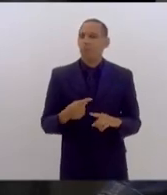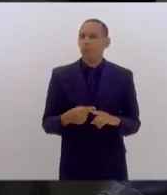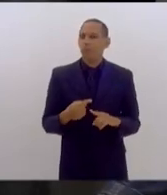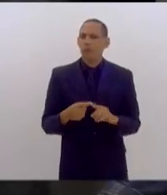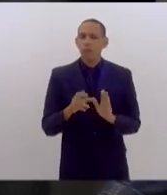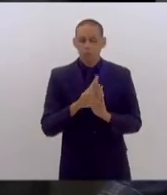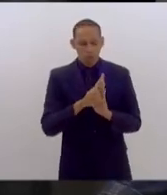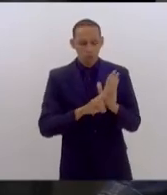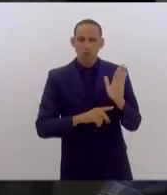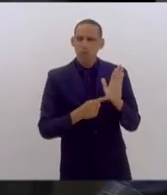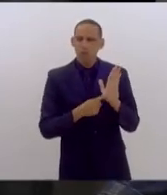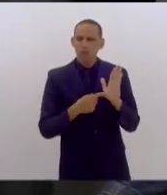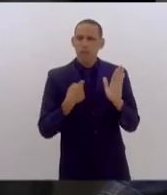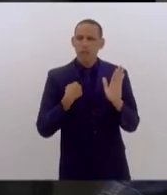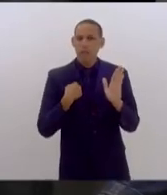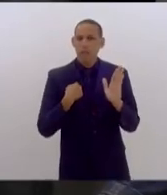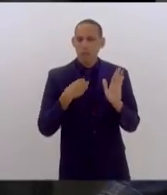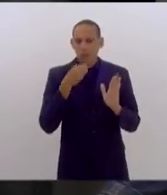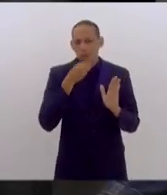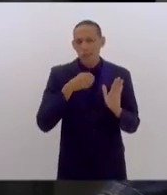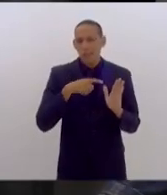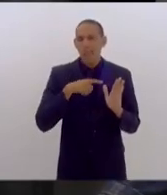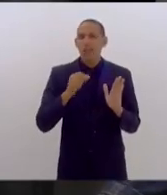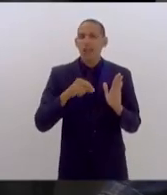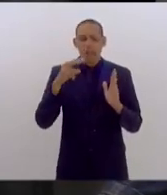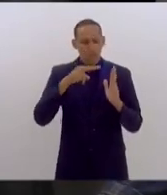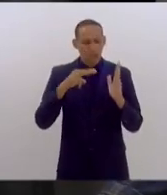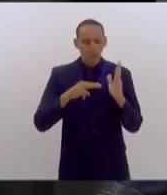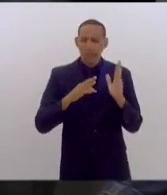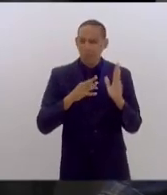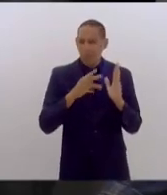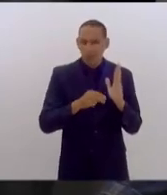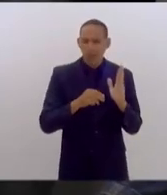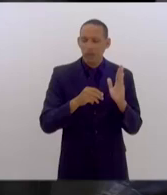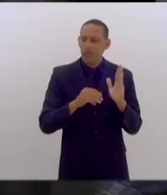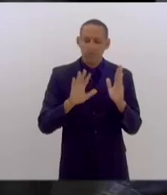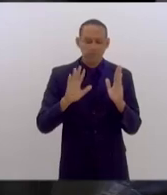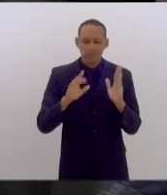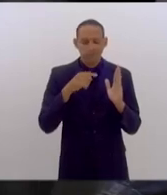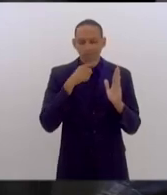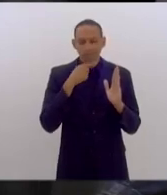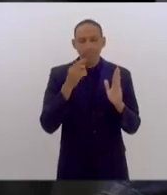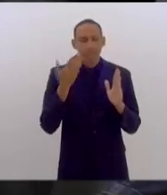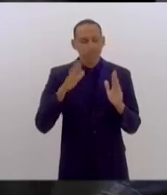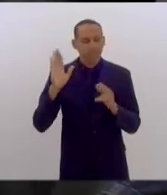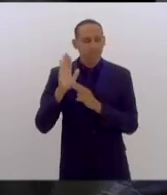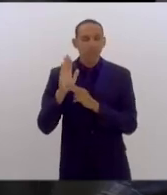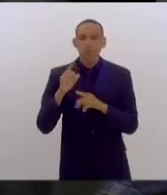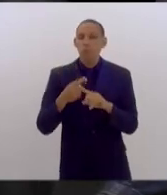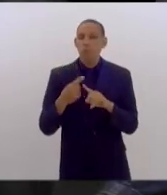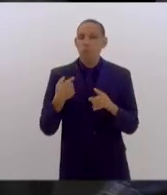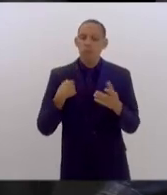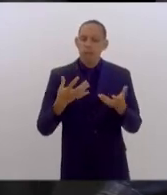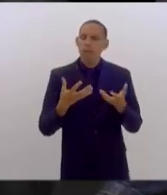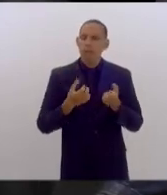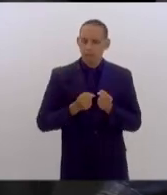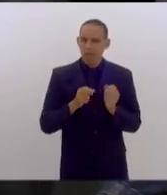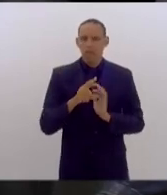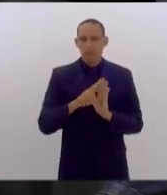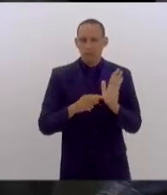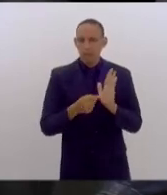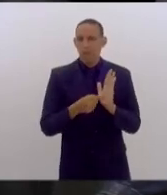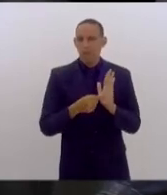o relatório eu tive oportunidade não de ler como deveria que era o confessar porque Embora tenha recebido